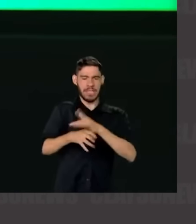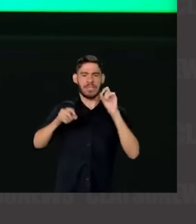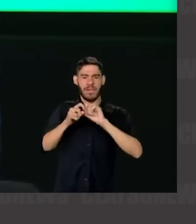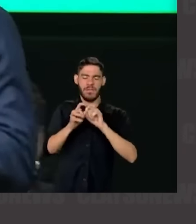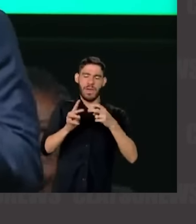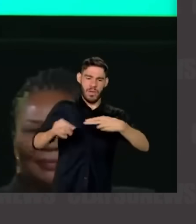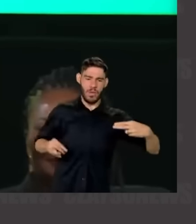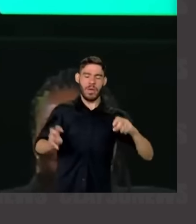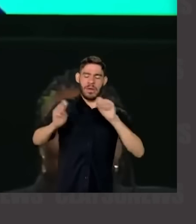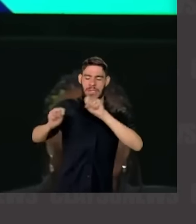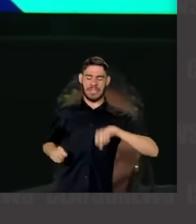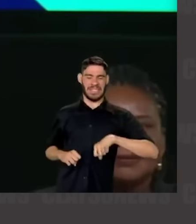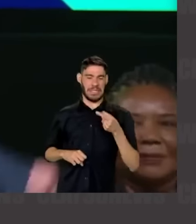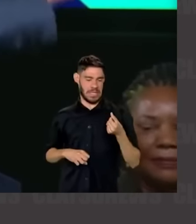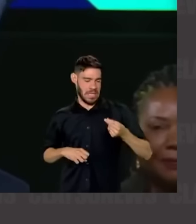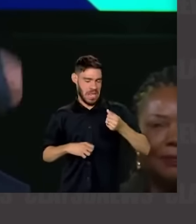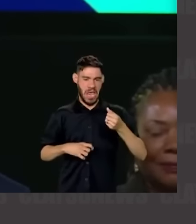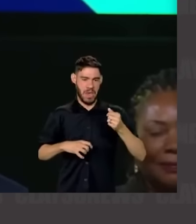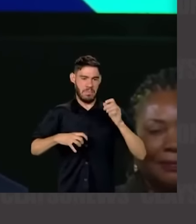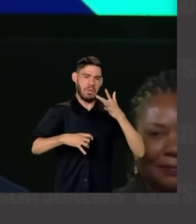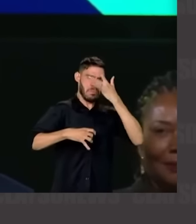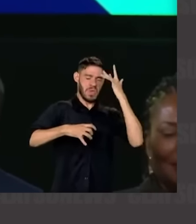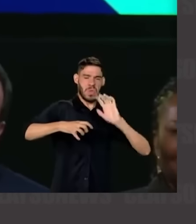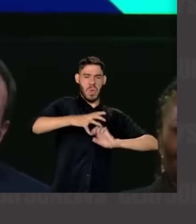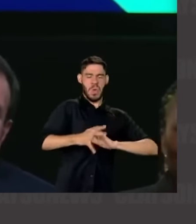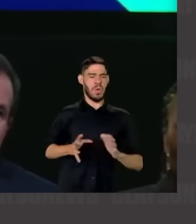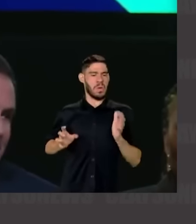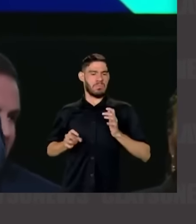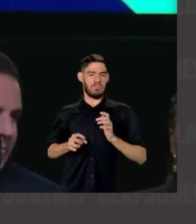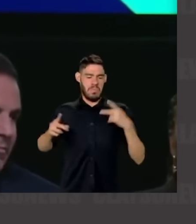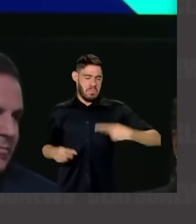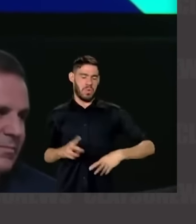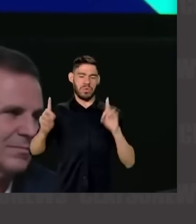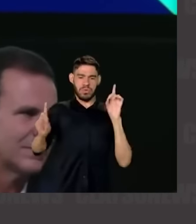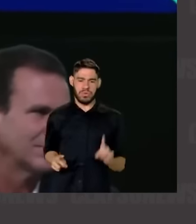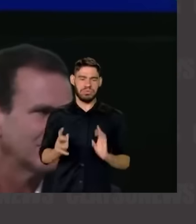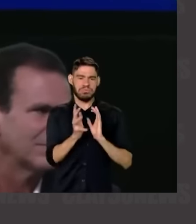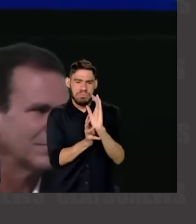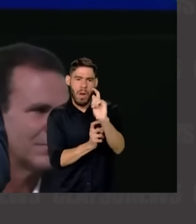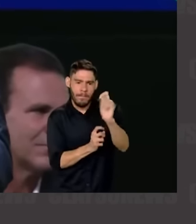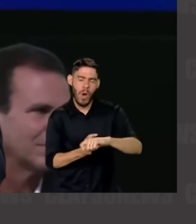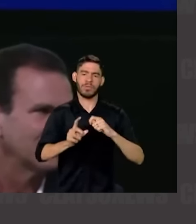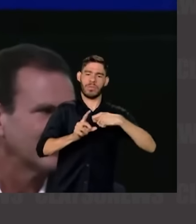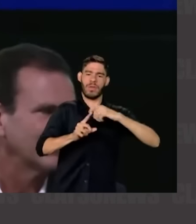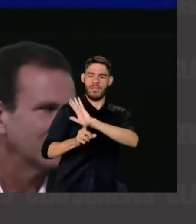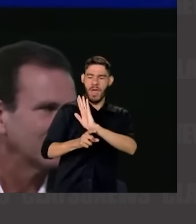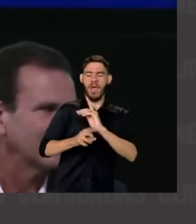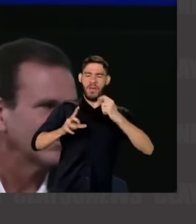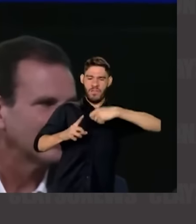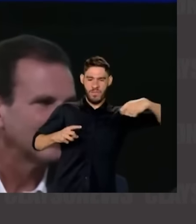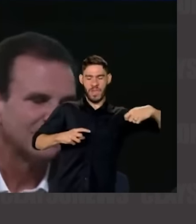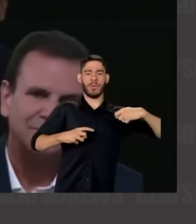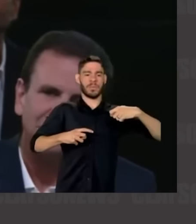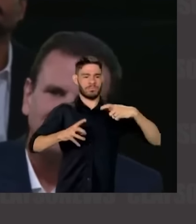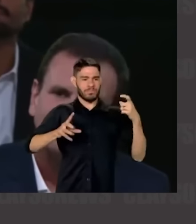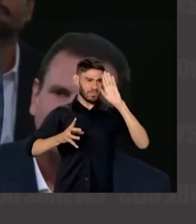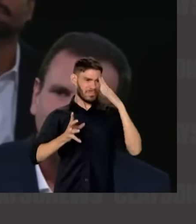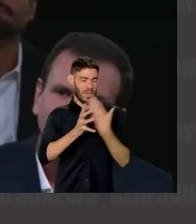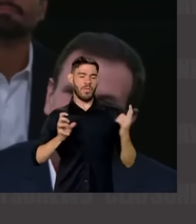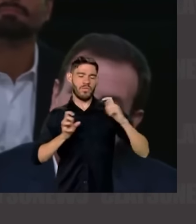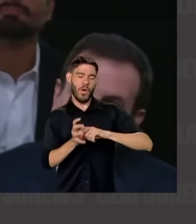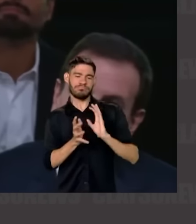as coisas, que o sistema financeiro e que os empresariados tenham uma postura digna de financiar filme, de acreditar que ele vai ter retorno se